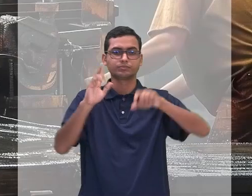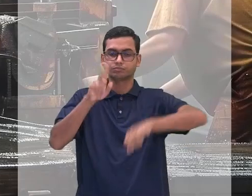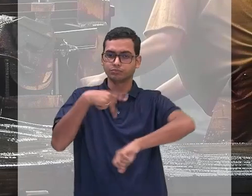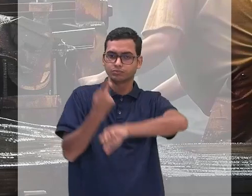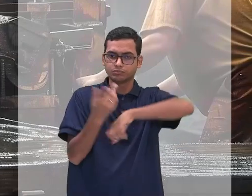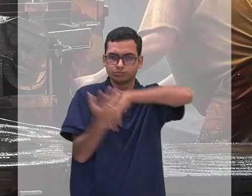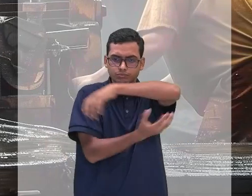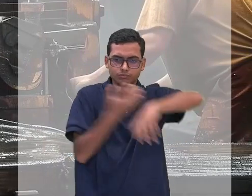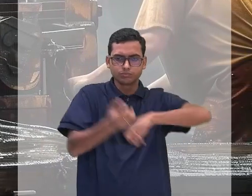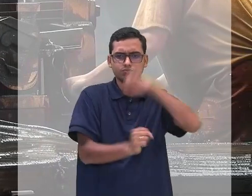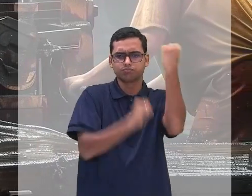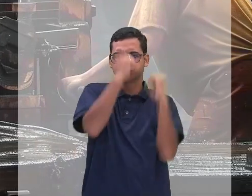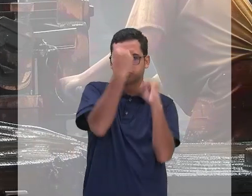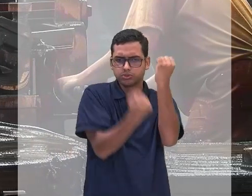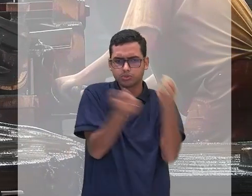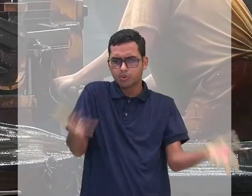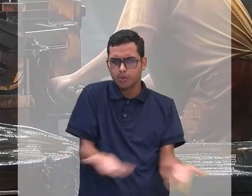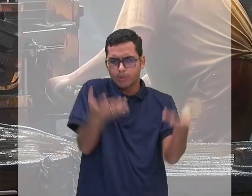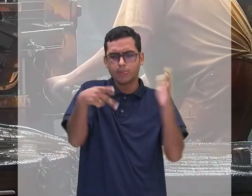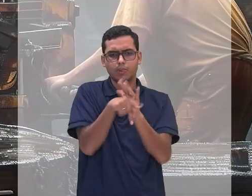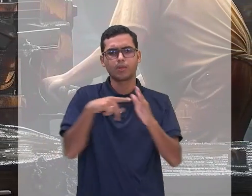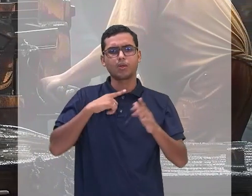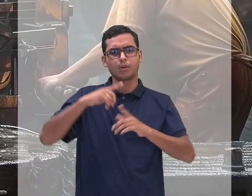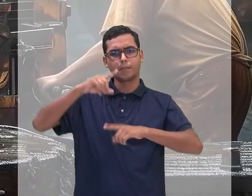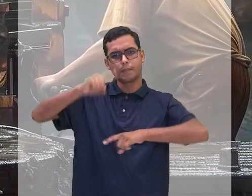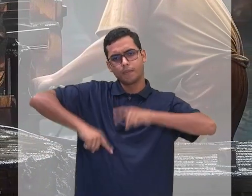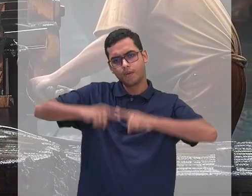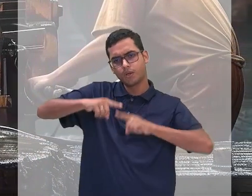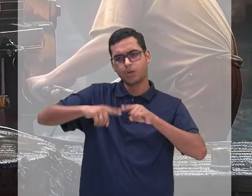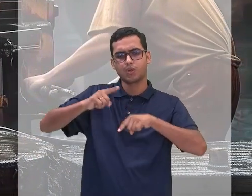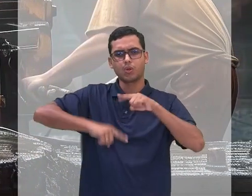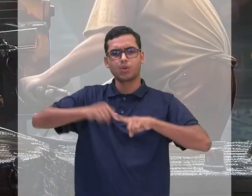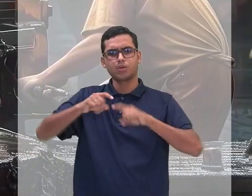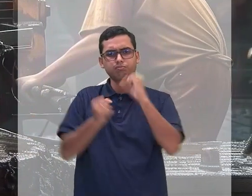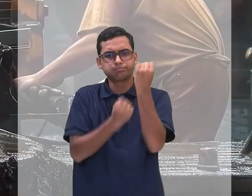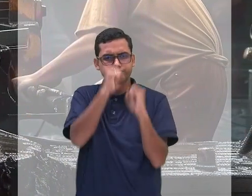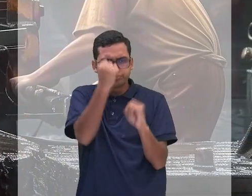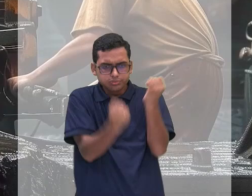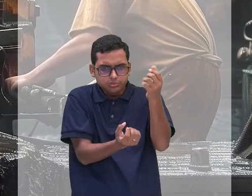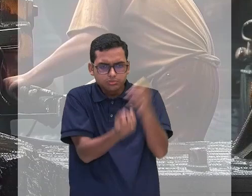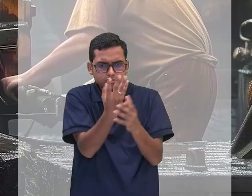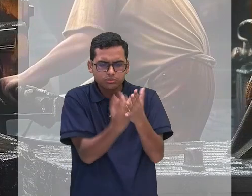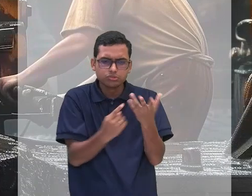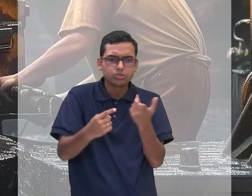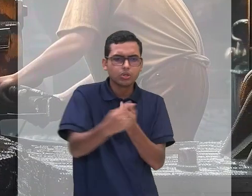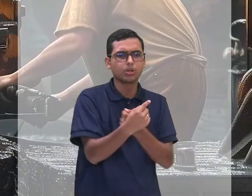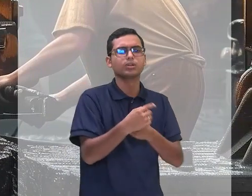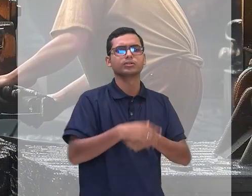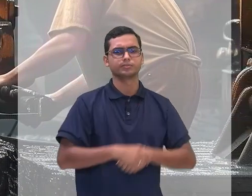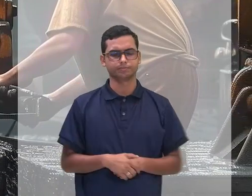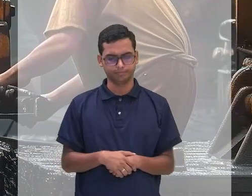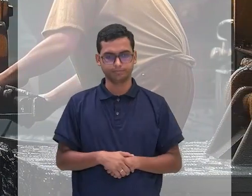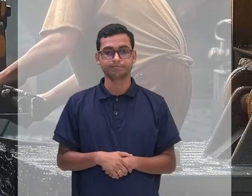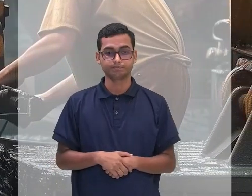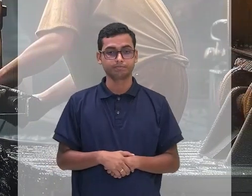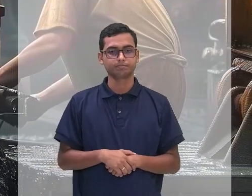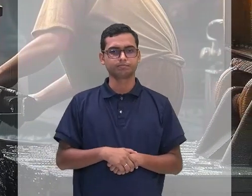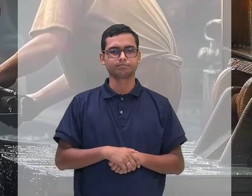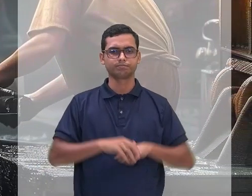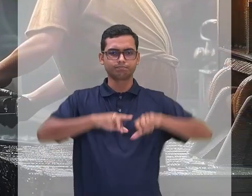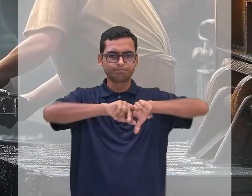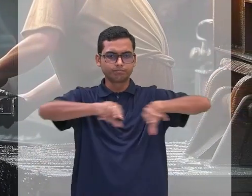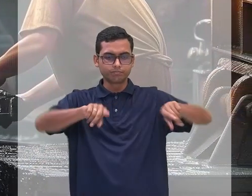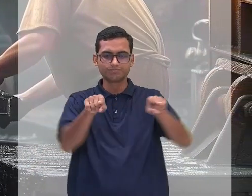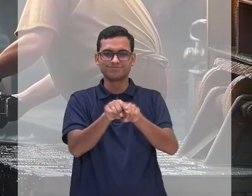Industrial, impulsionada pela máquina a vapor, mecanizou a produção gerando fábricas, produção em massa e